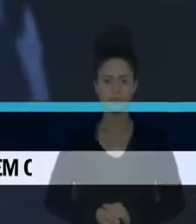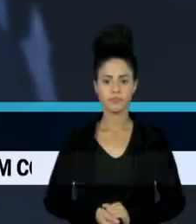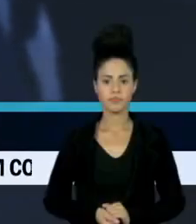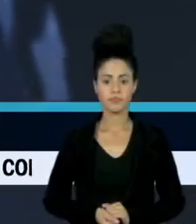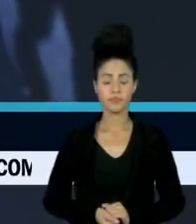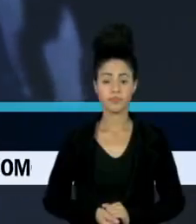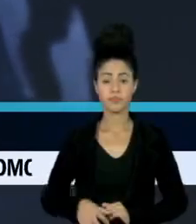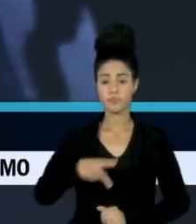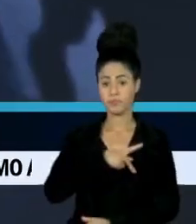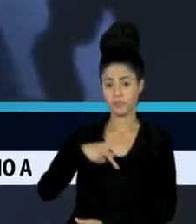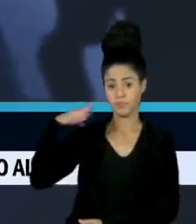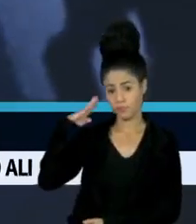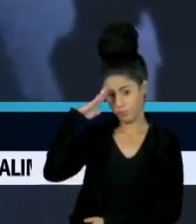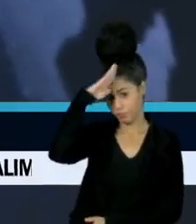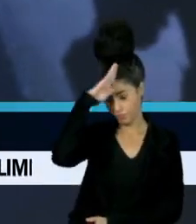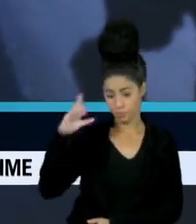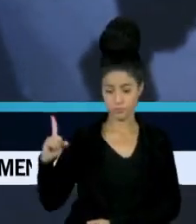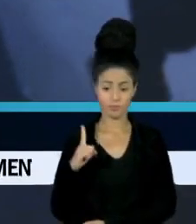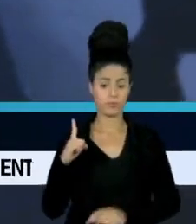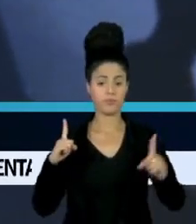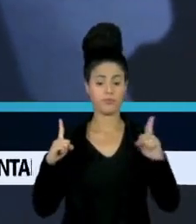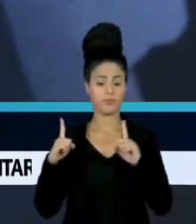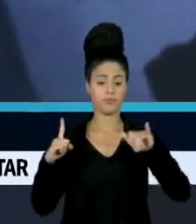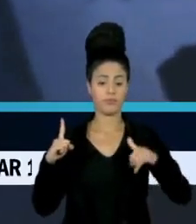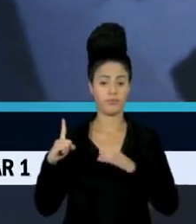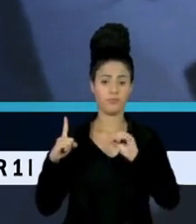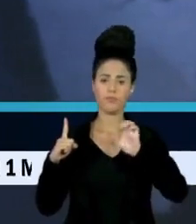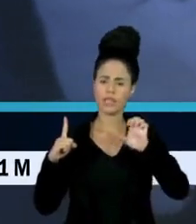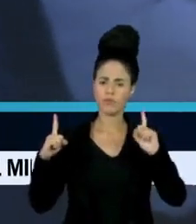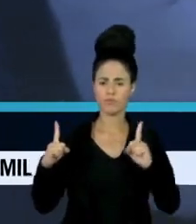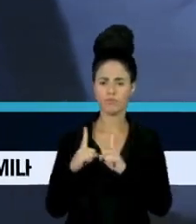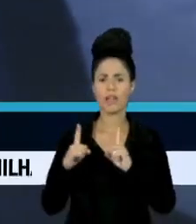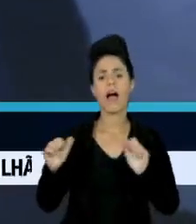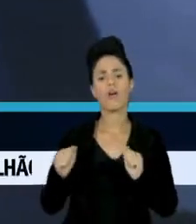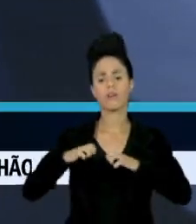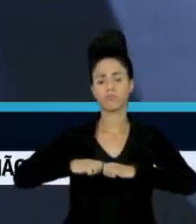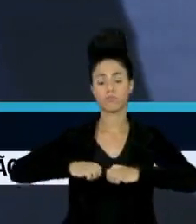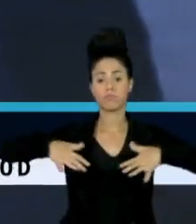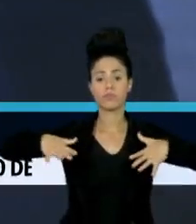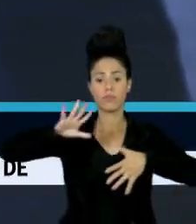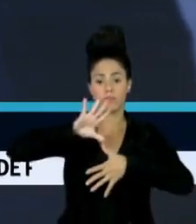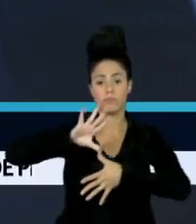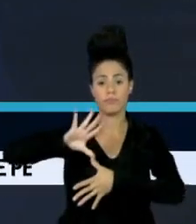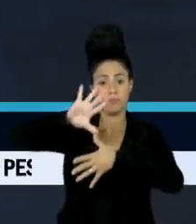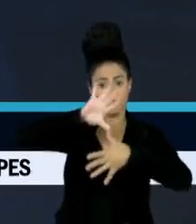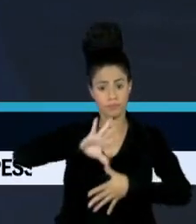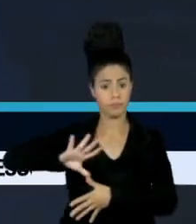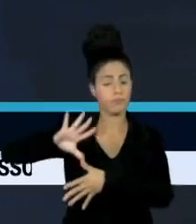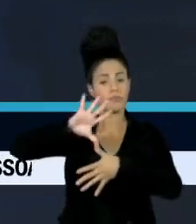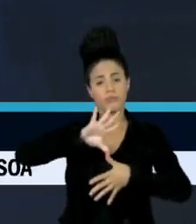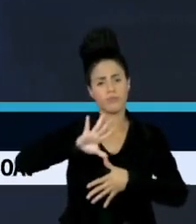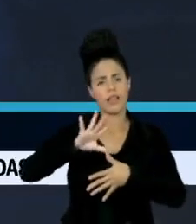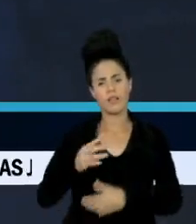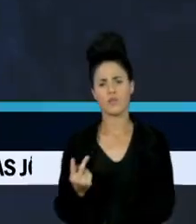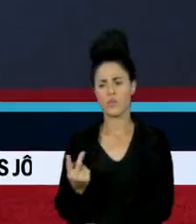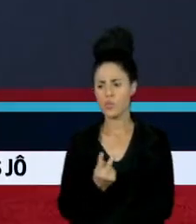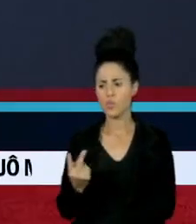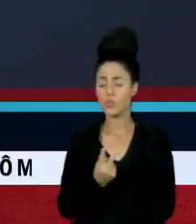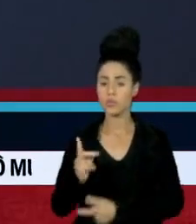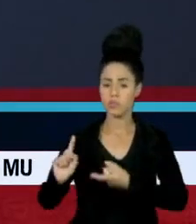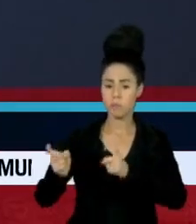Jair Bolsonaro e Joe Biden se reuniram agora há pouco em Los Angeles. A Cúpula das Américas marcou o primeiro encontro entre os dois chefes de